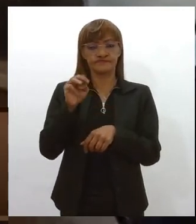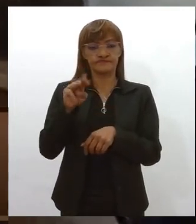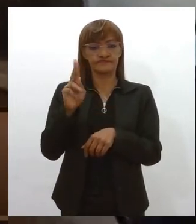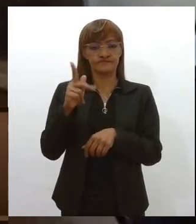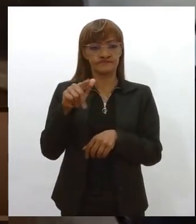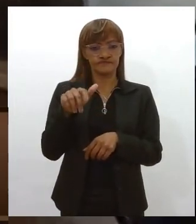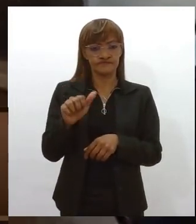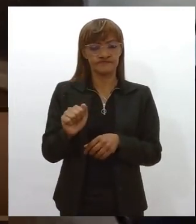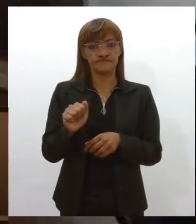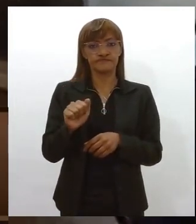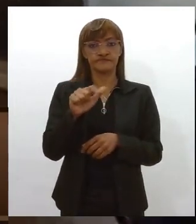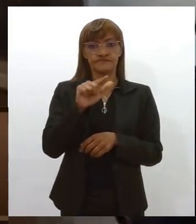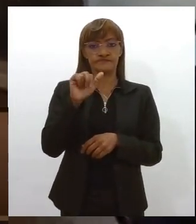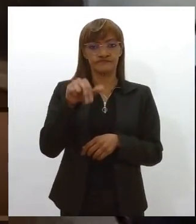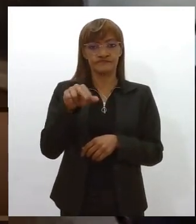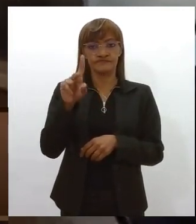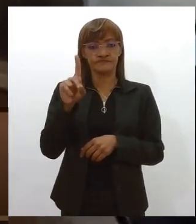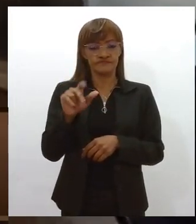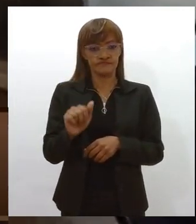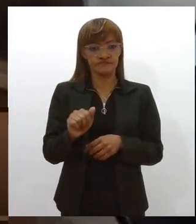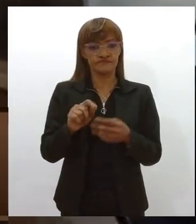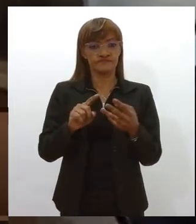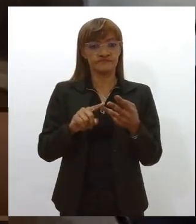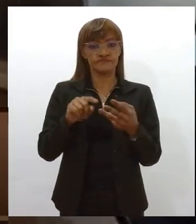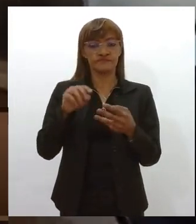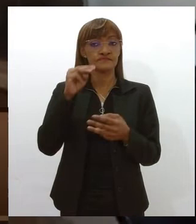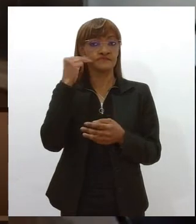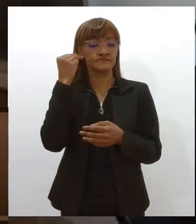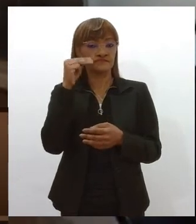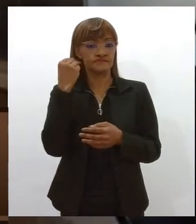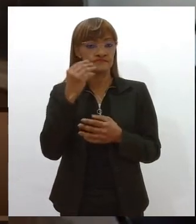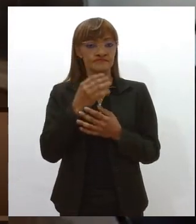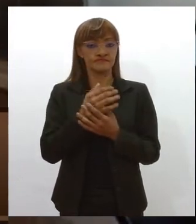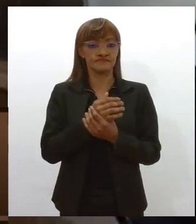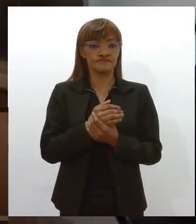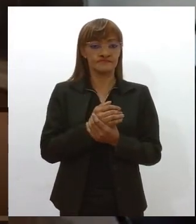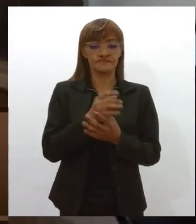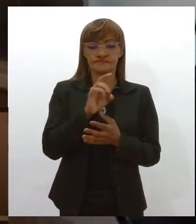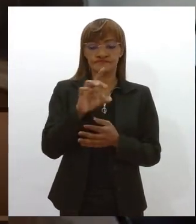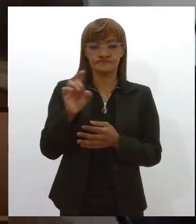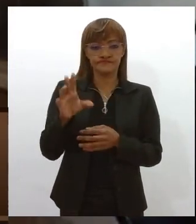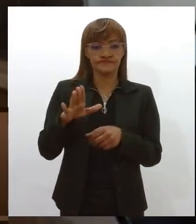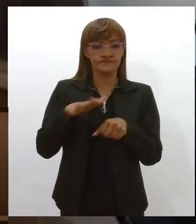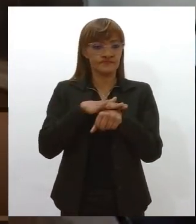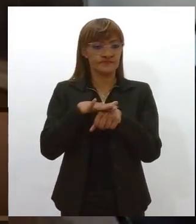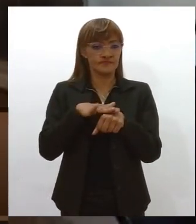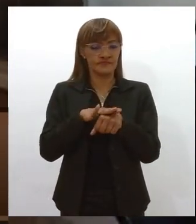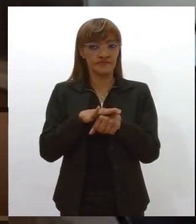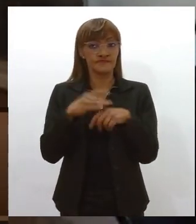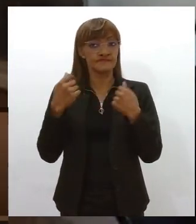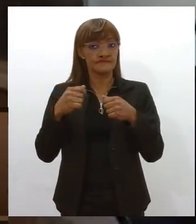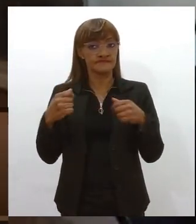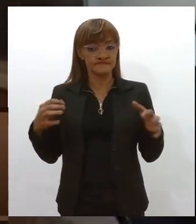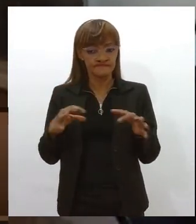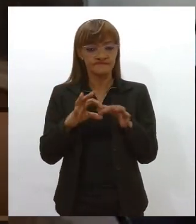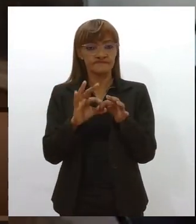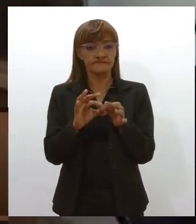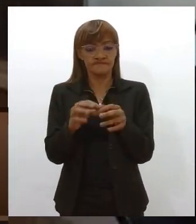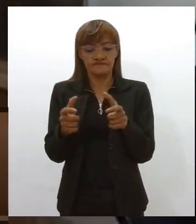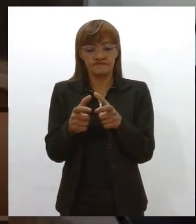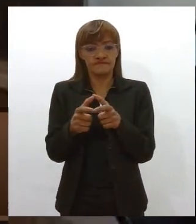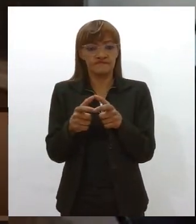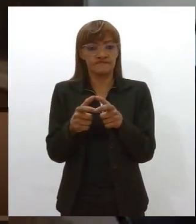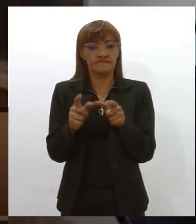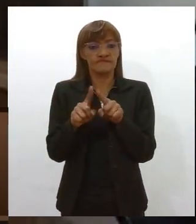com Linda, entrei em contato com Maísa, e o que eu sempre falo, vamos fazer essa parceria, somos minoria, mas não quer dizer que a gente é